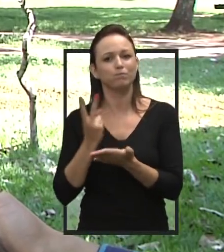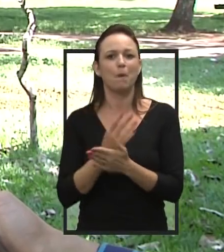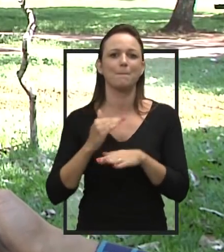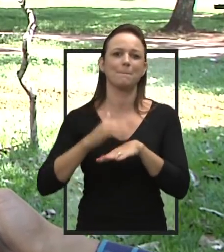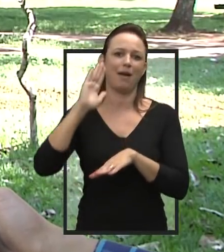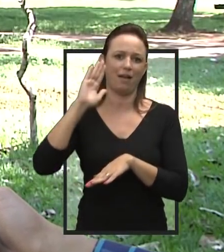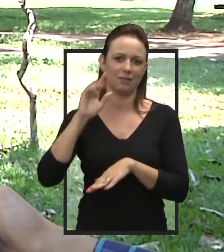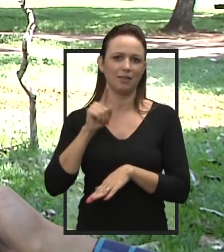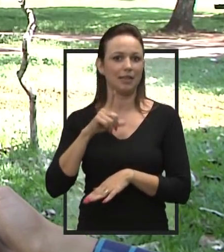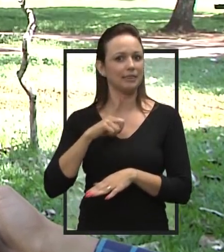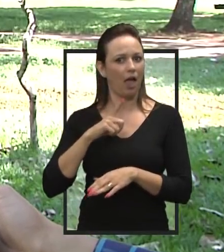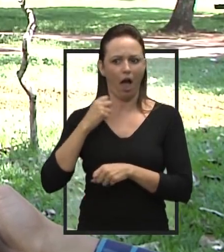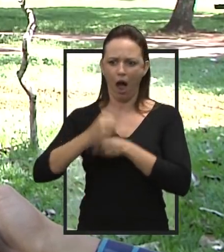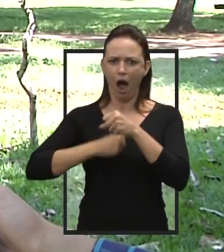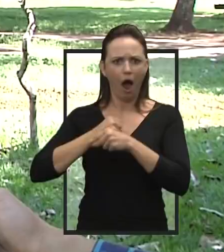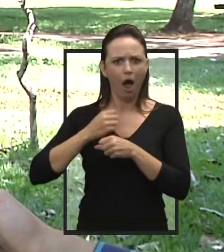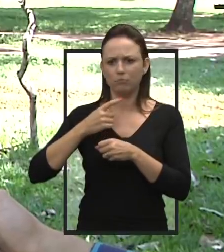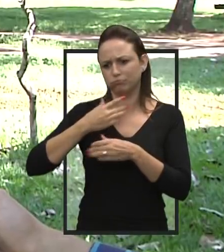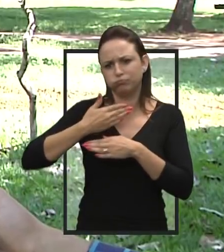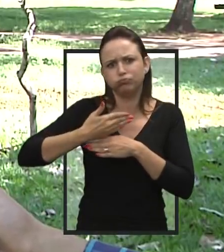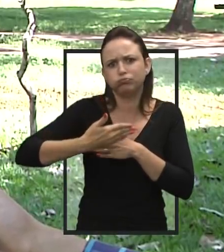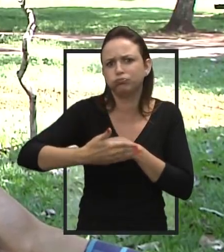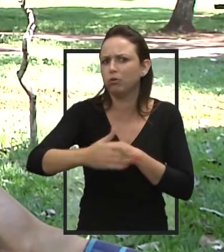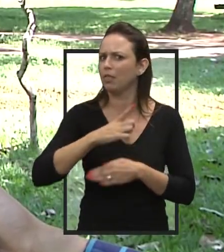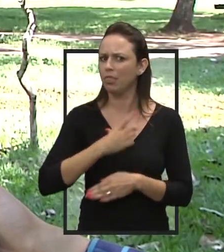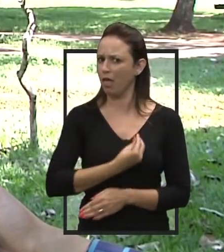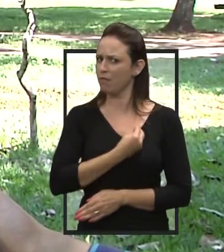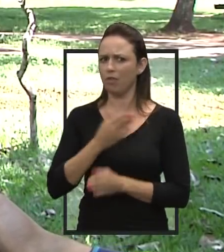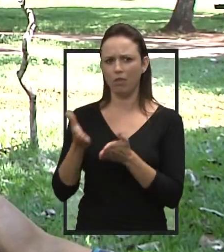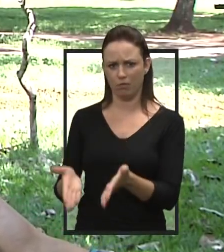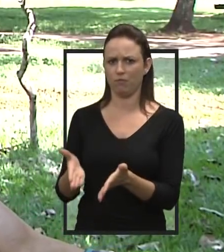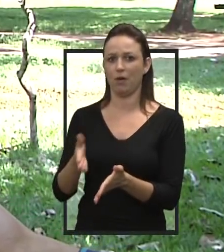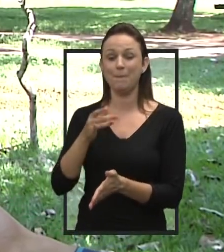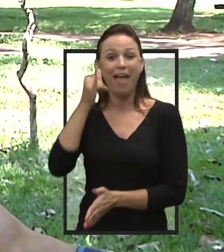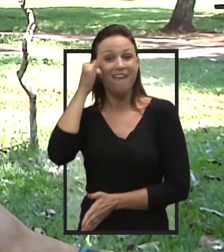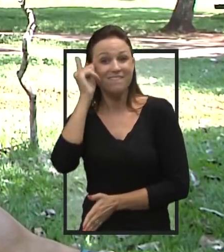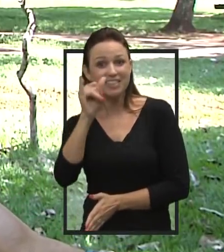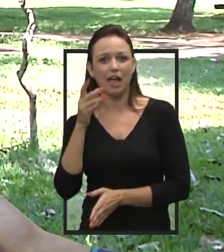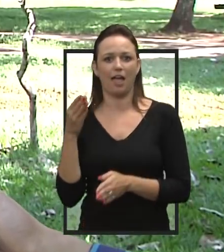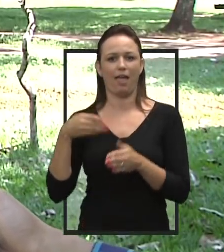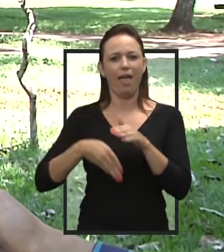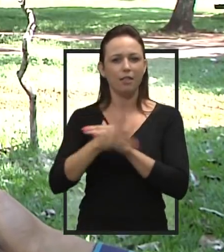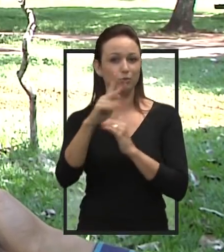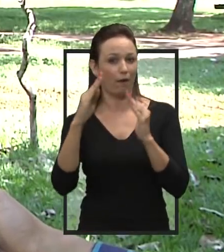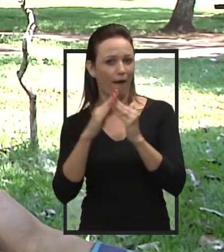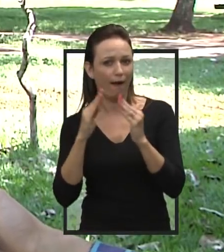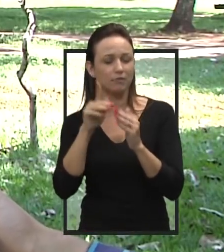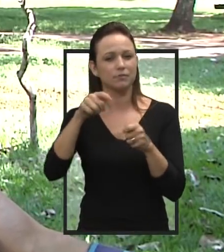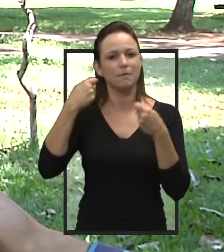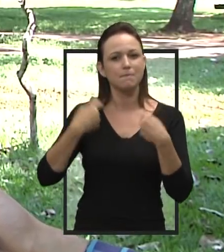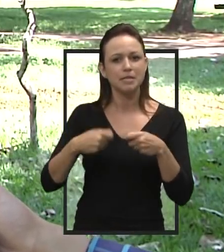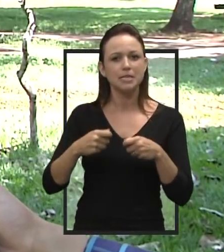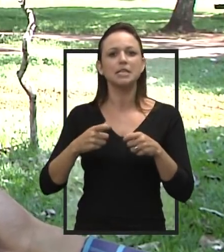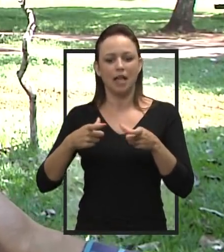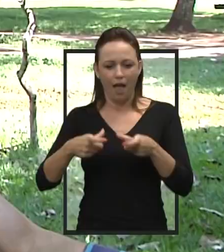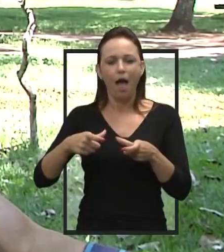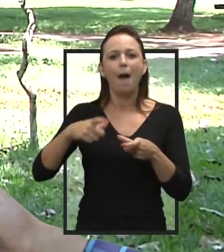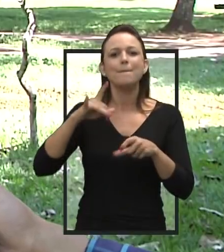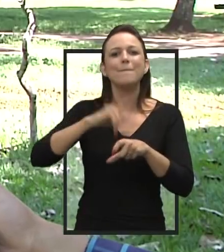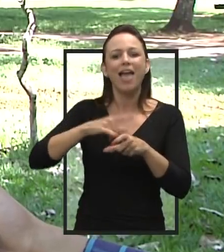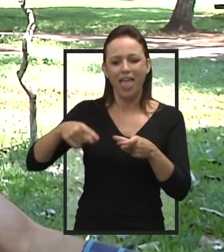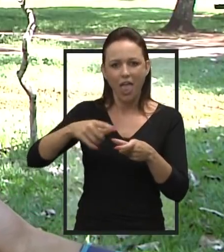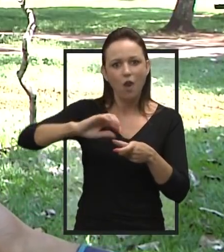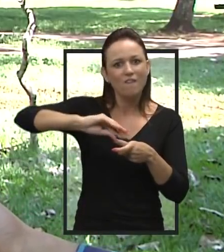realmente ele está presente no ano inteiro. Então, para evitar a presença de escorpiões na sua casa, você precisa manter os ralos do banheiro